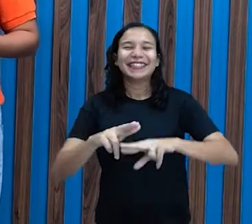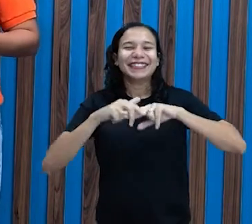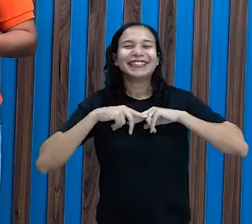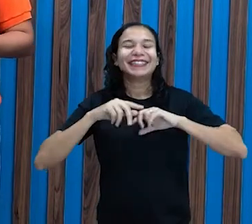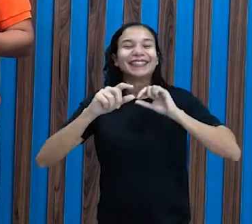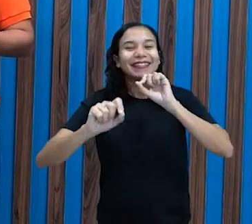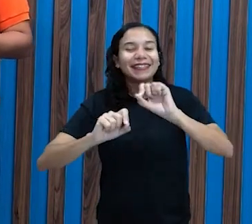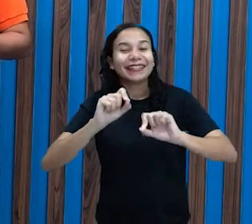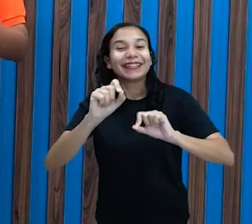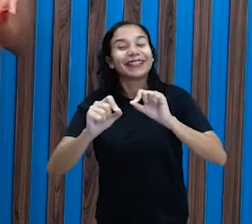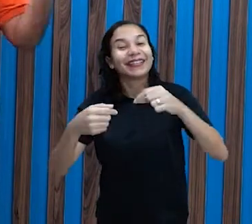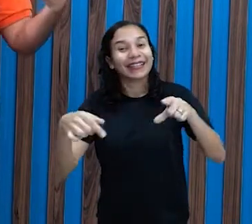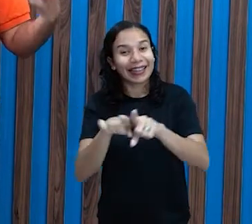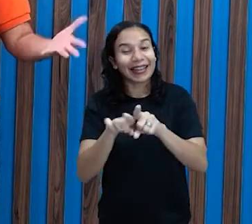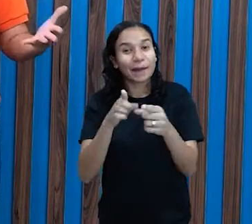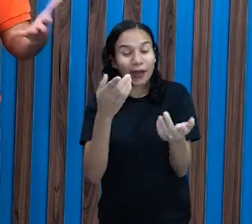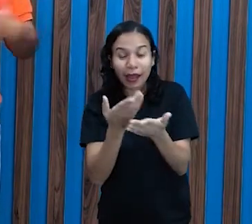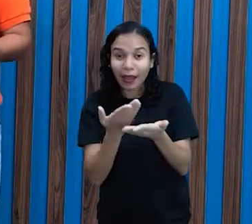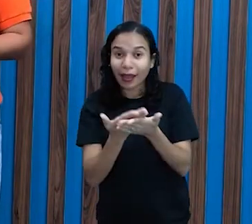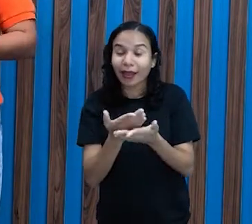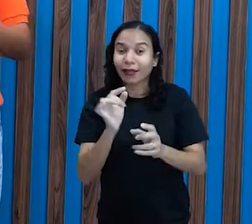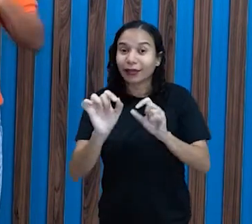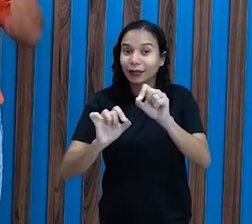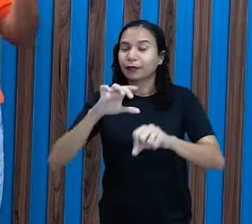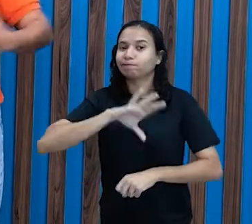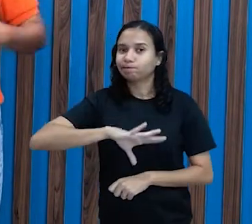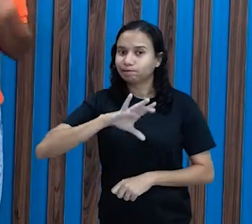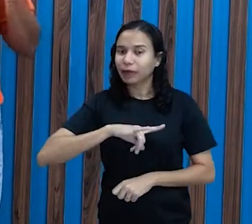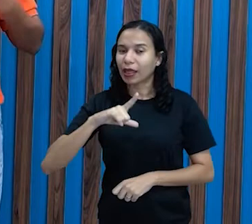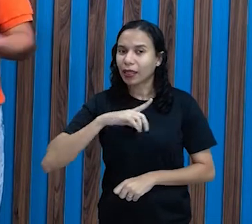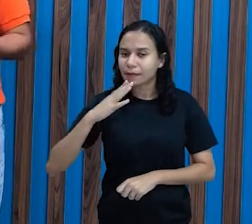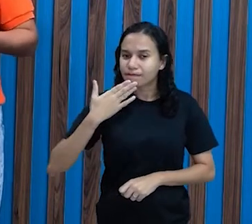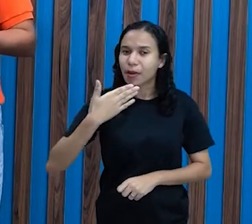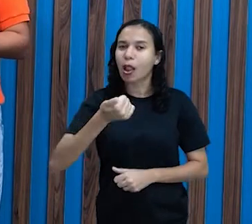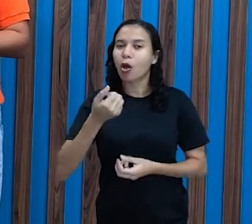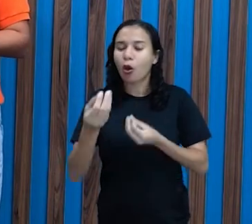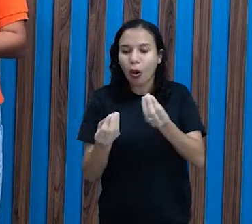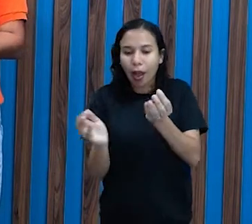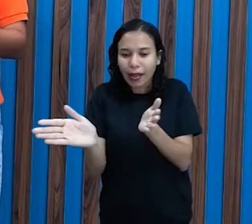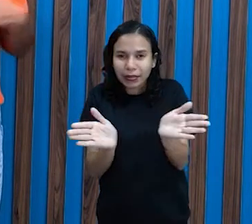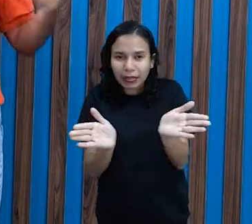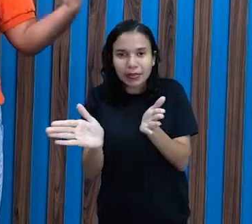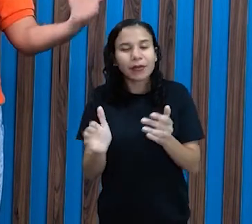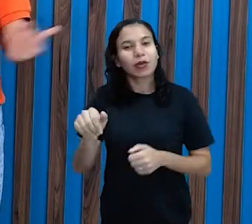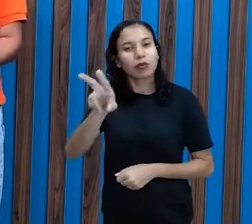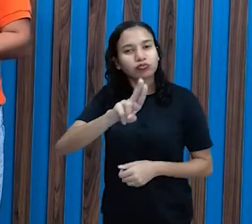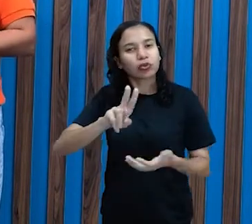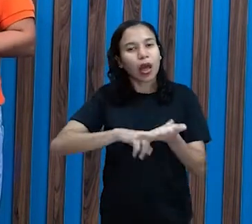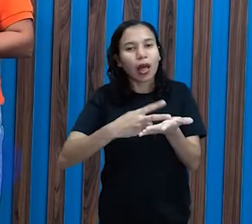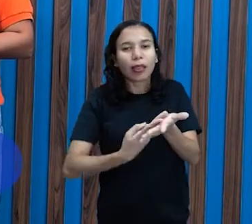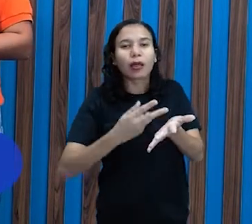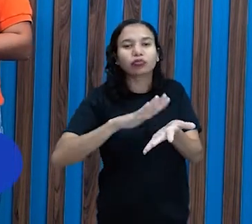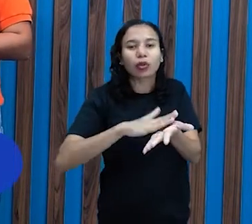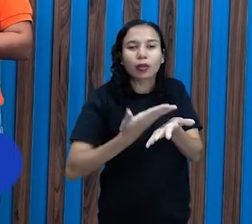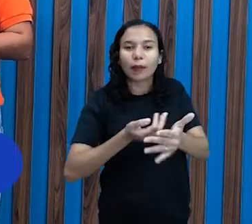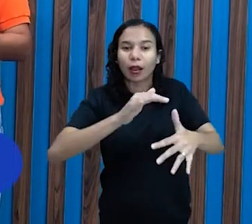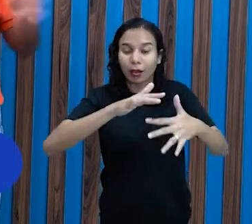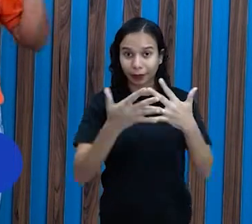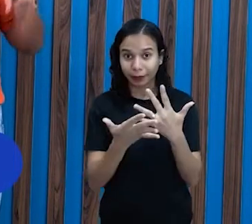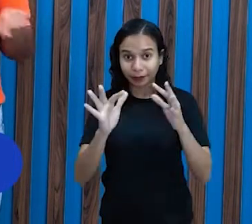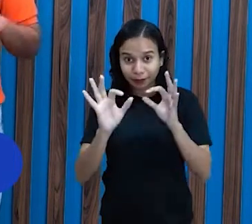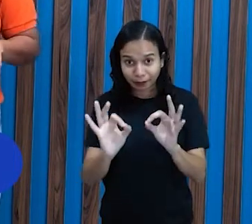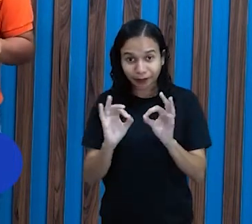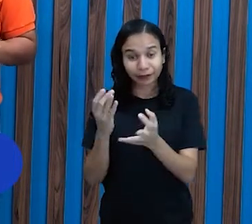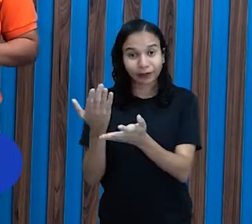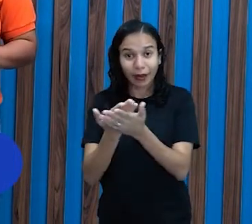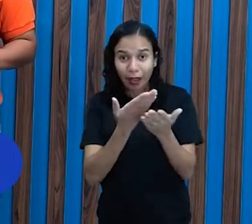E aulas essas que ficam muito mais acessíveis com esta tradução para Libras, não é?